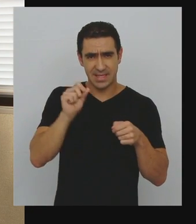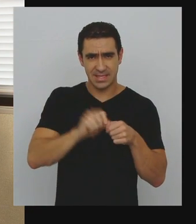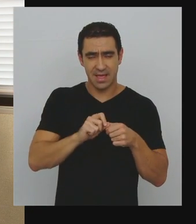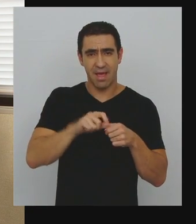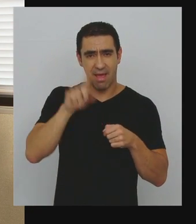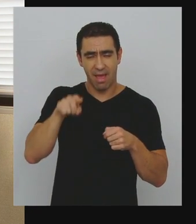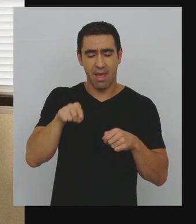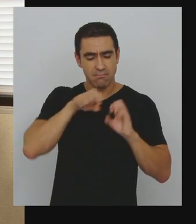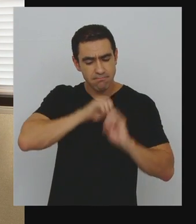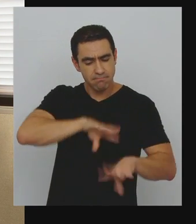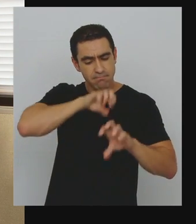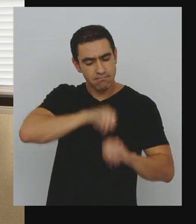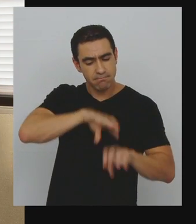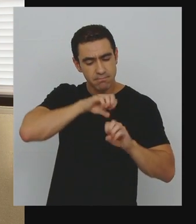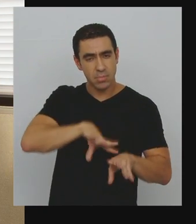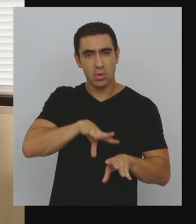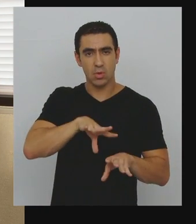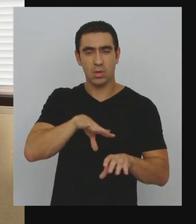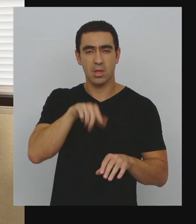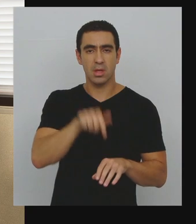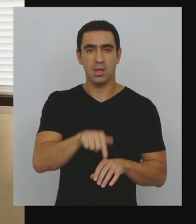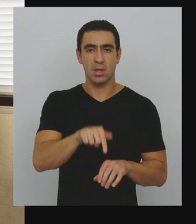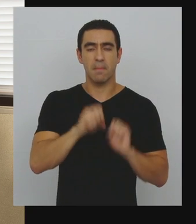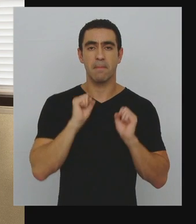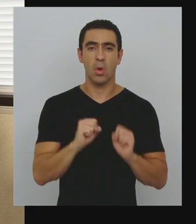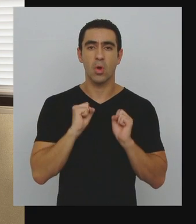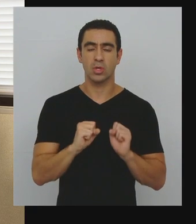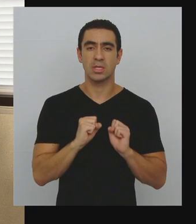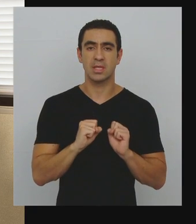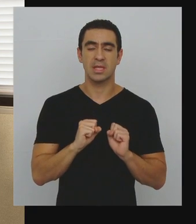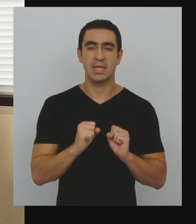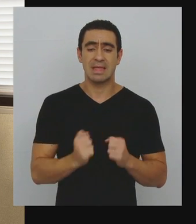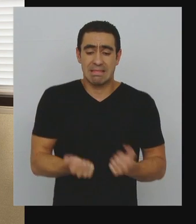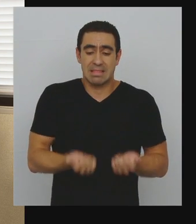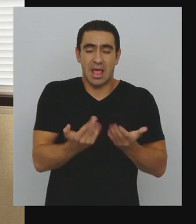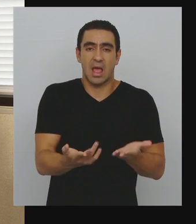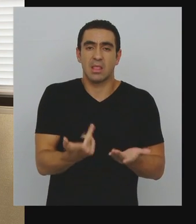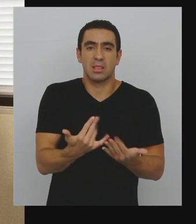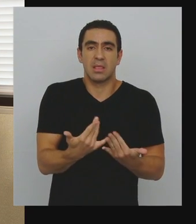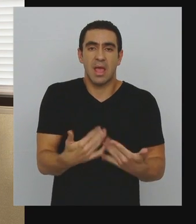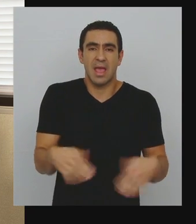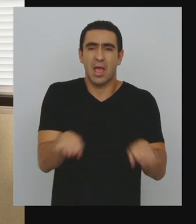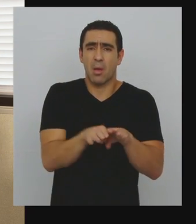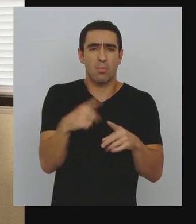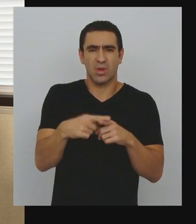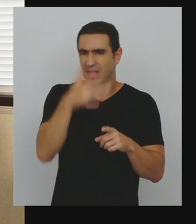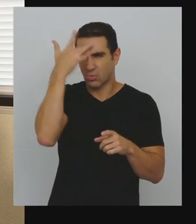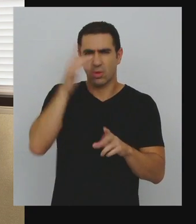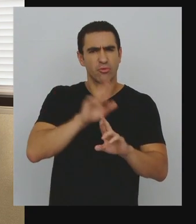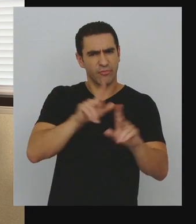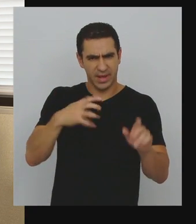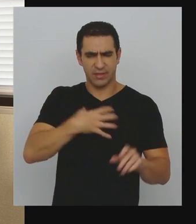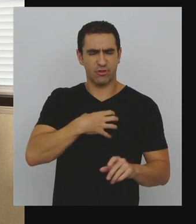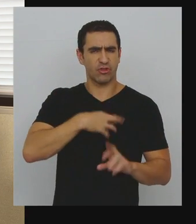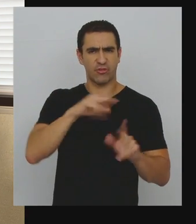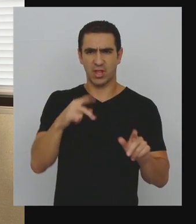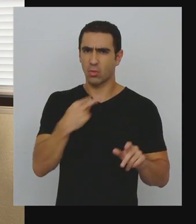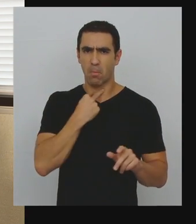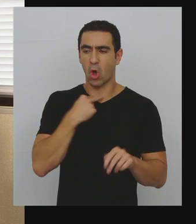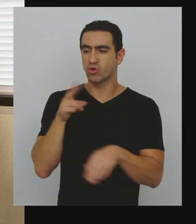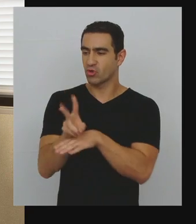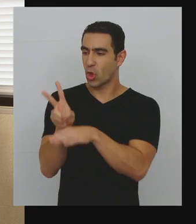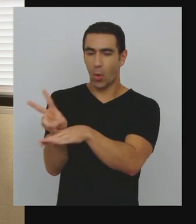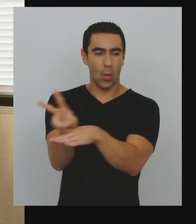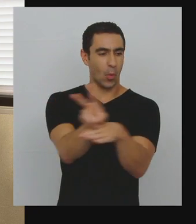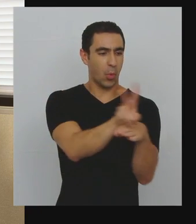desenvolver é na educação, uma educação que possa proporcionar não igualdade, porque as pessoas não são iguais, e não